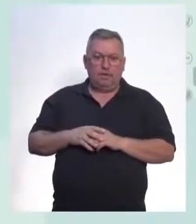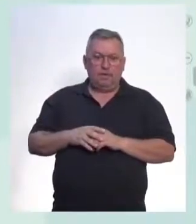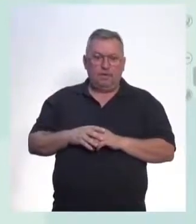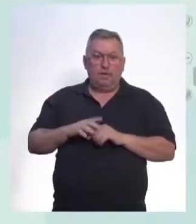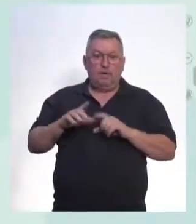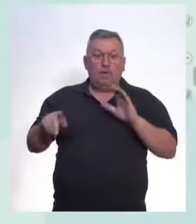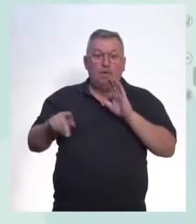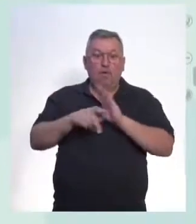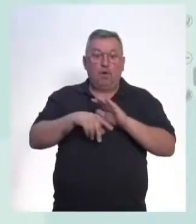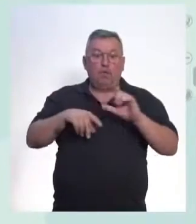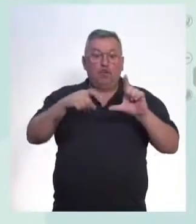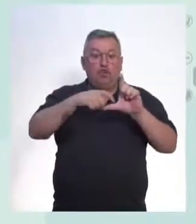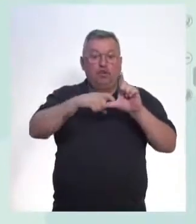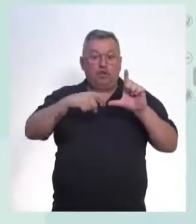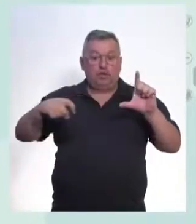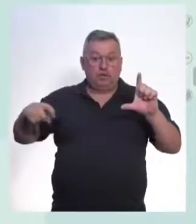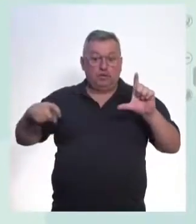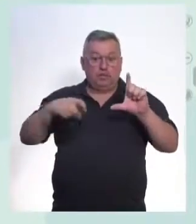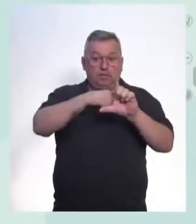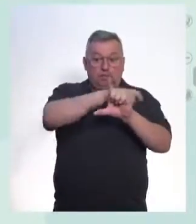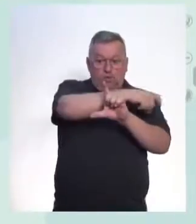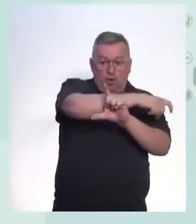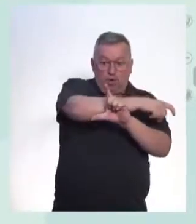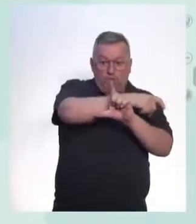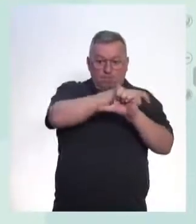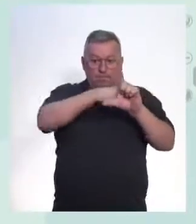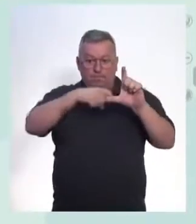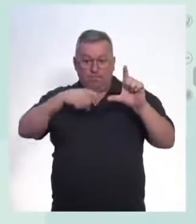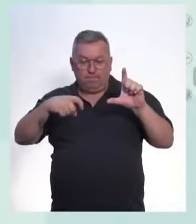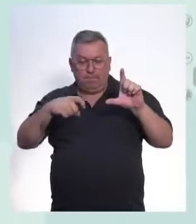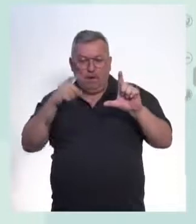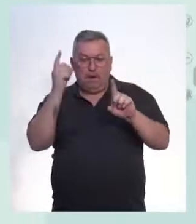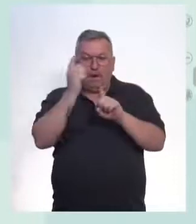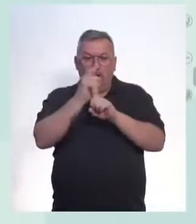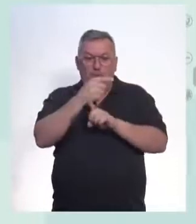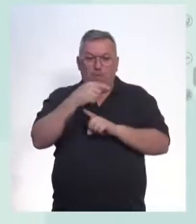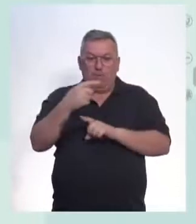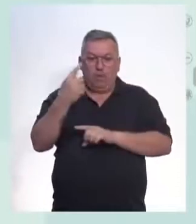do X, achei o -1.